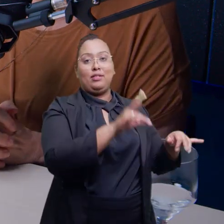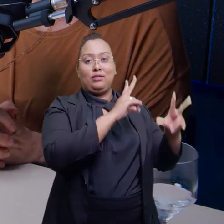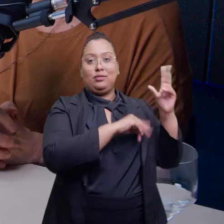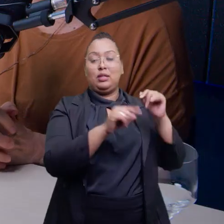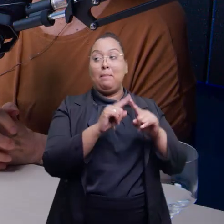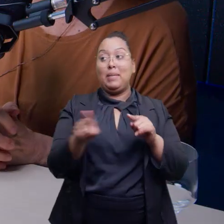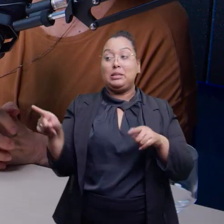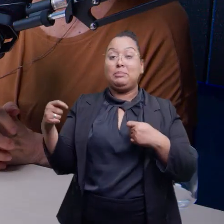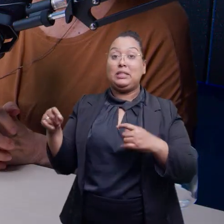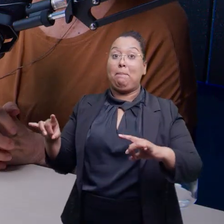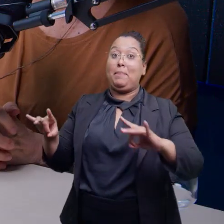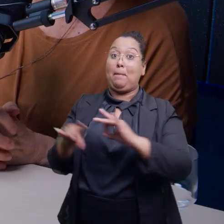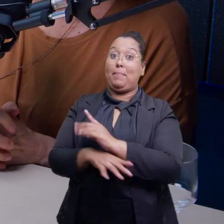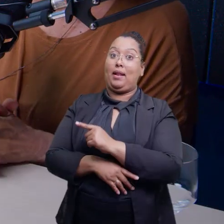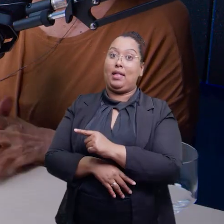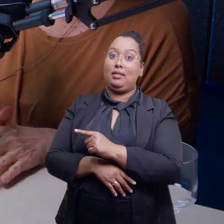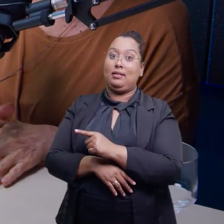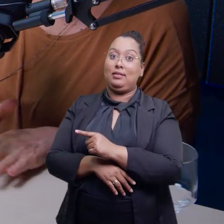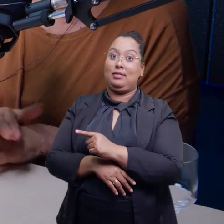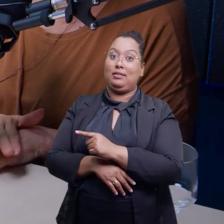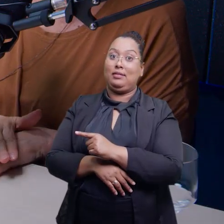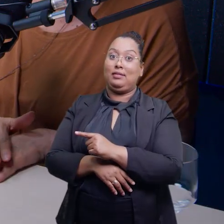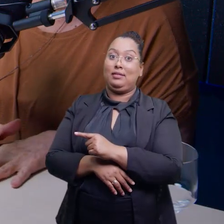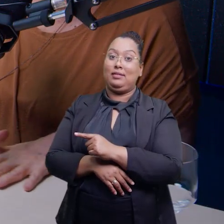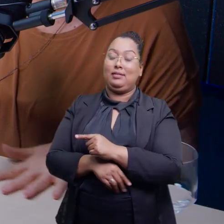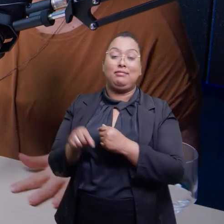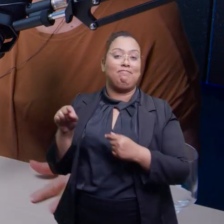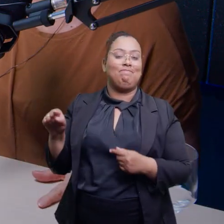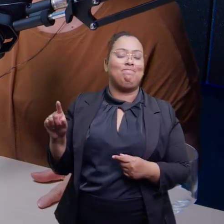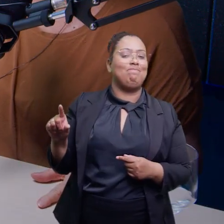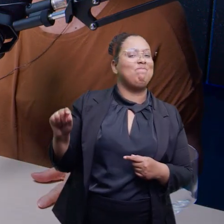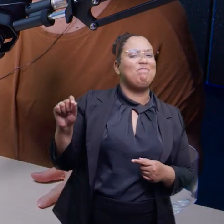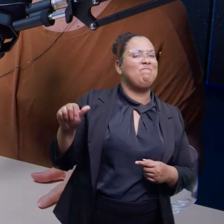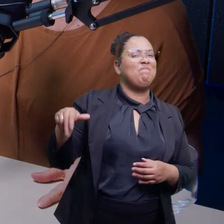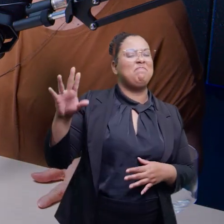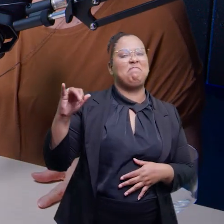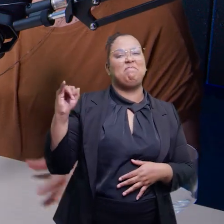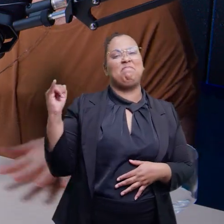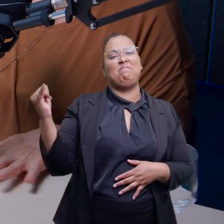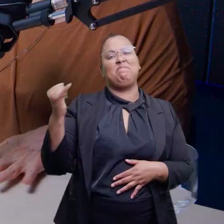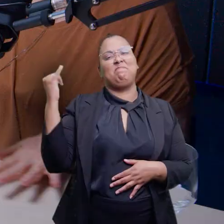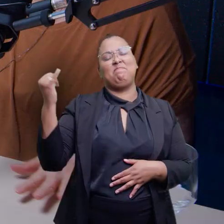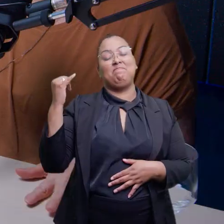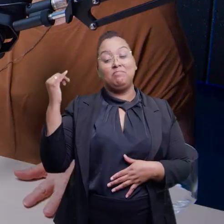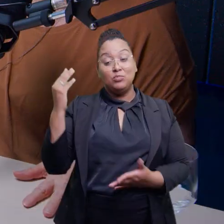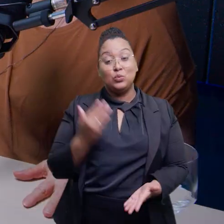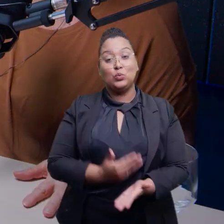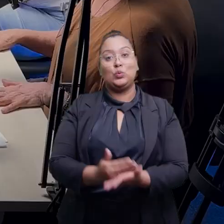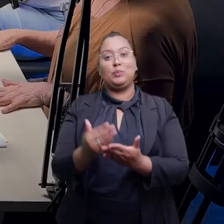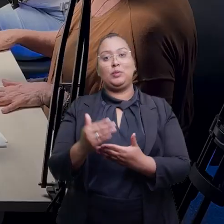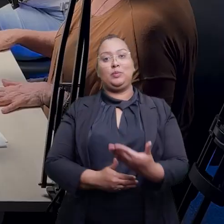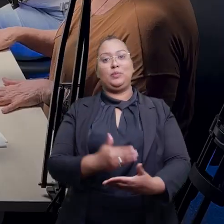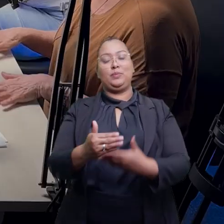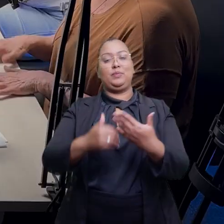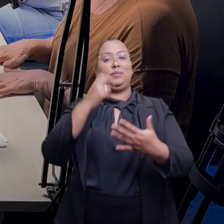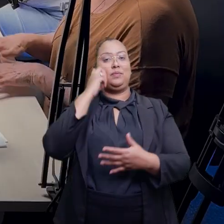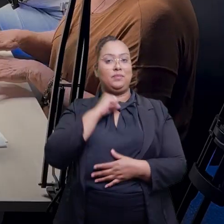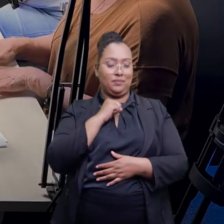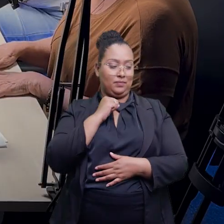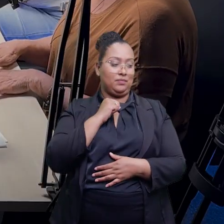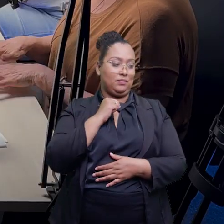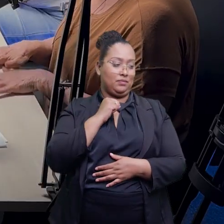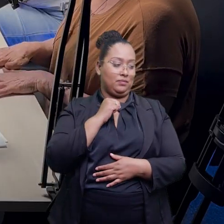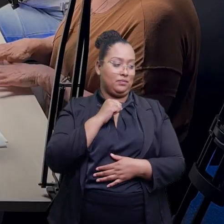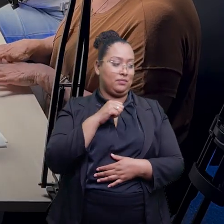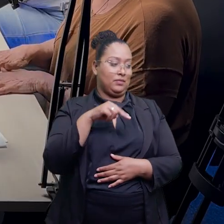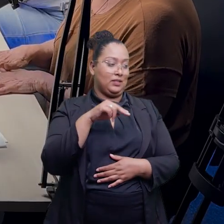que esteja preparado para isso. Esse é o ponto fundamental do início do processo de adoção. Eu